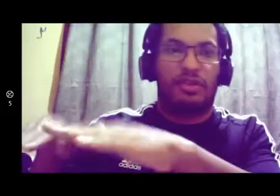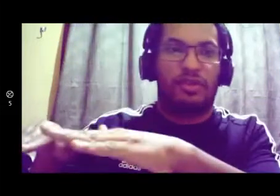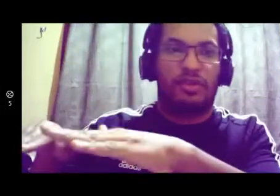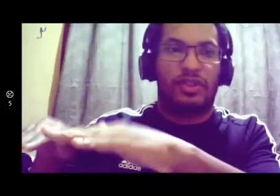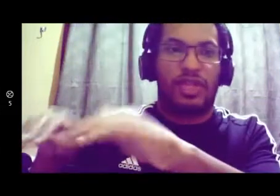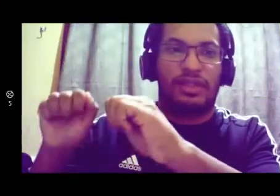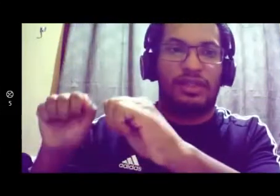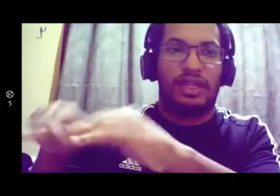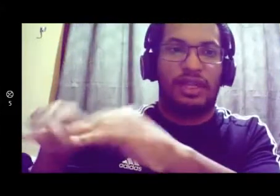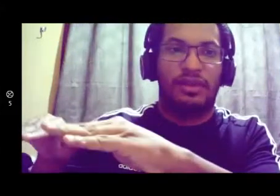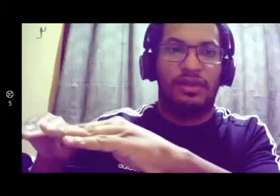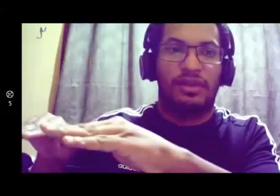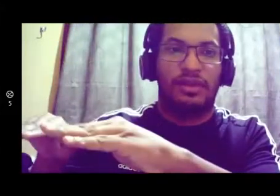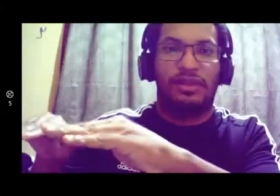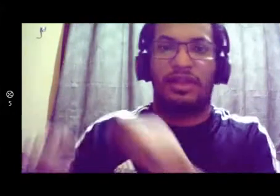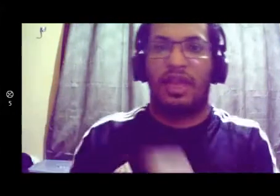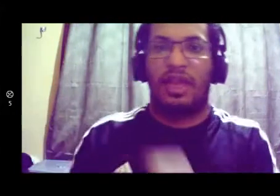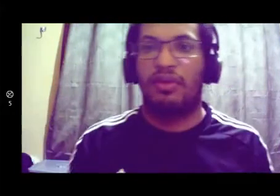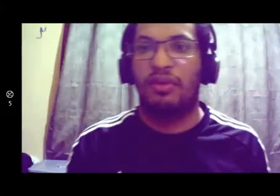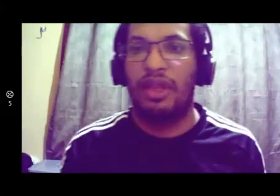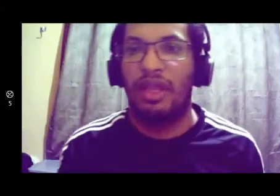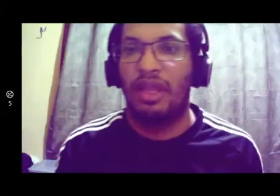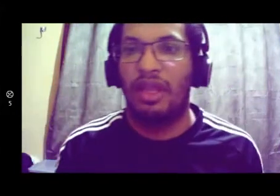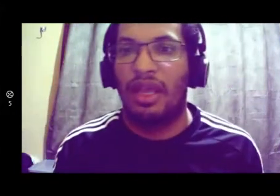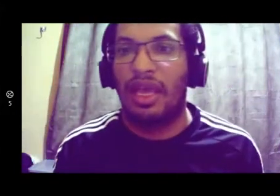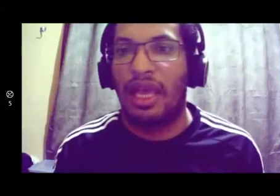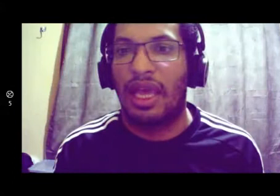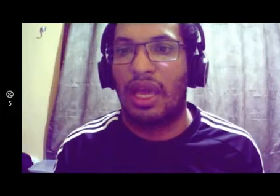falei para vocês, assim, setembro.